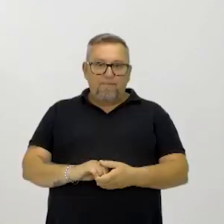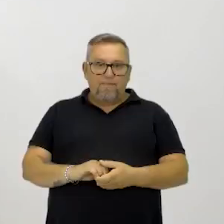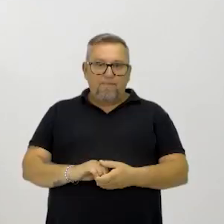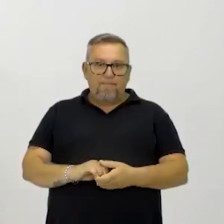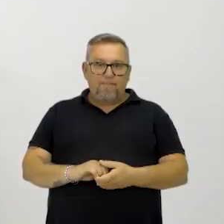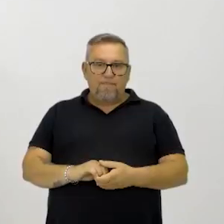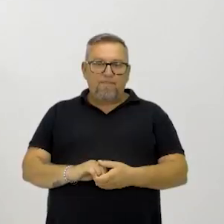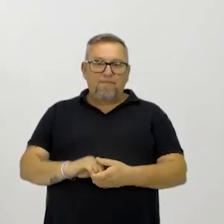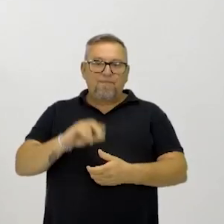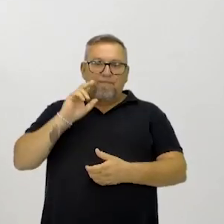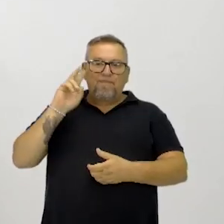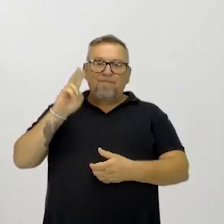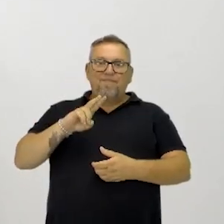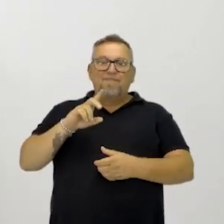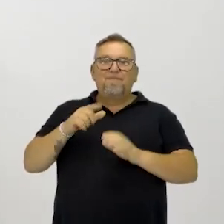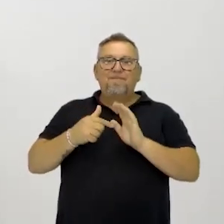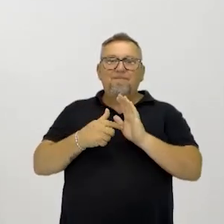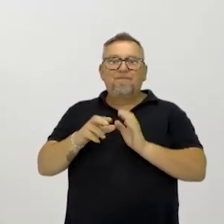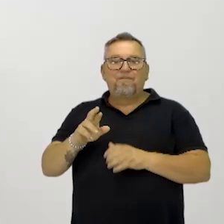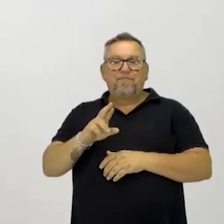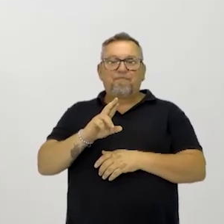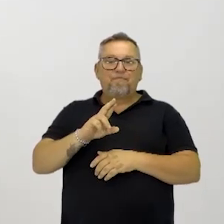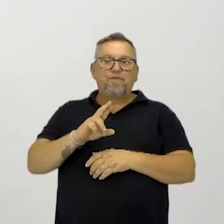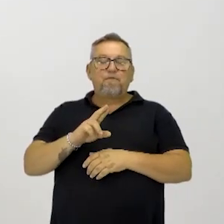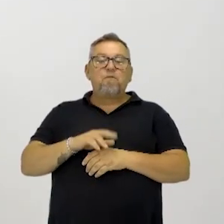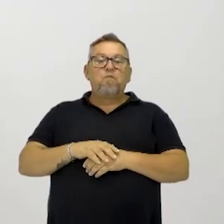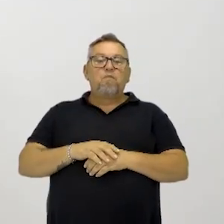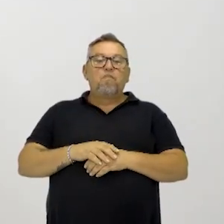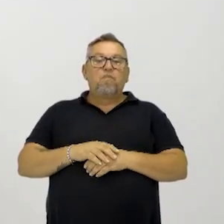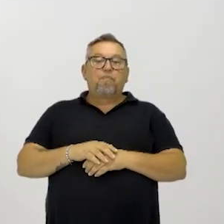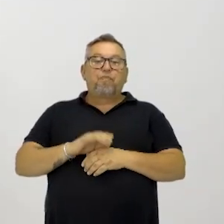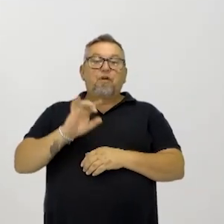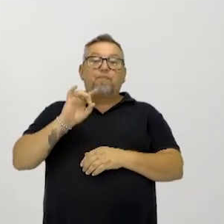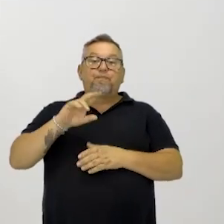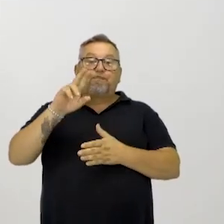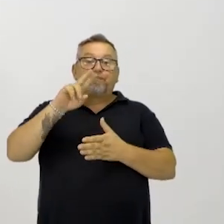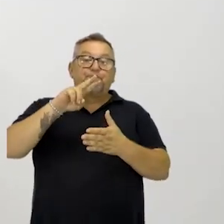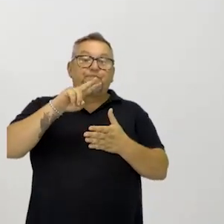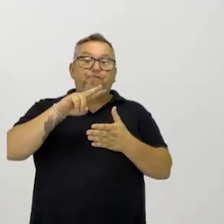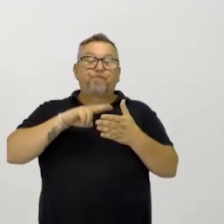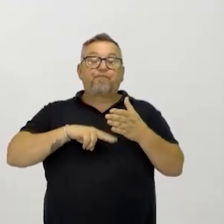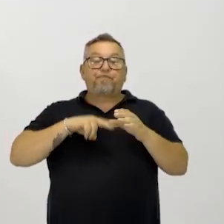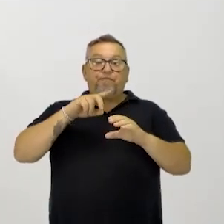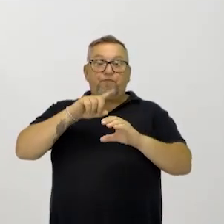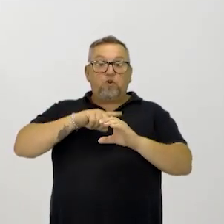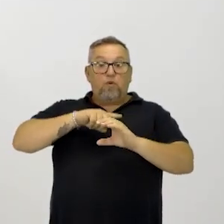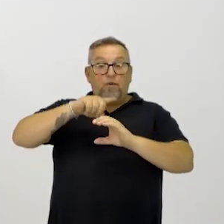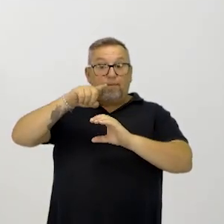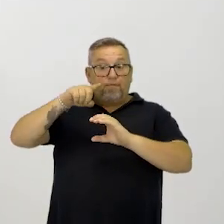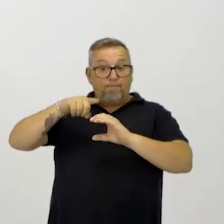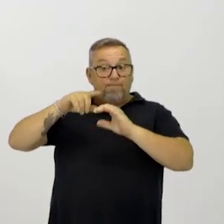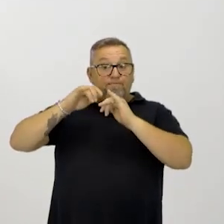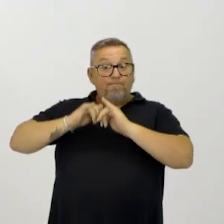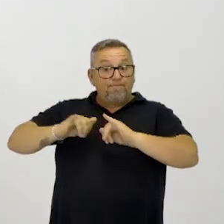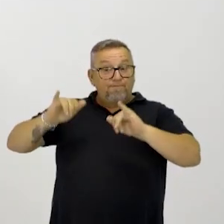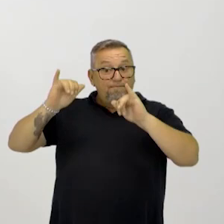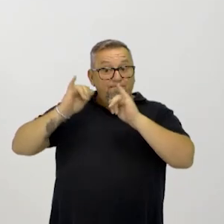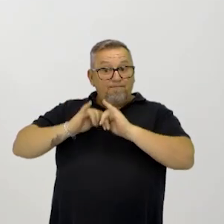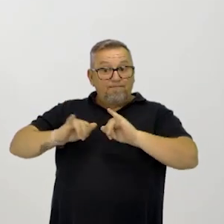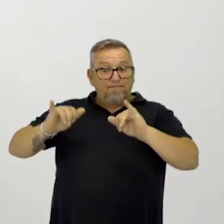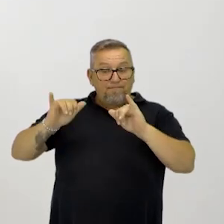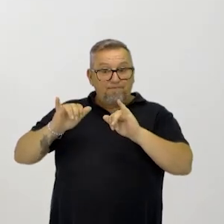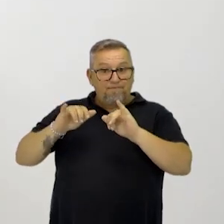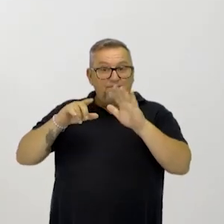Vamos ver se aparece aqui os resultados. Bom, somente em quem lê artigo de divulgação científica